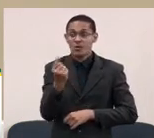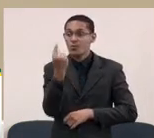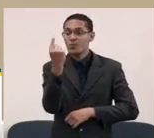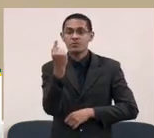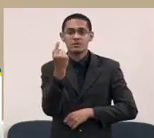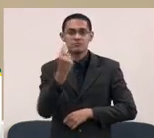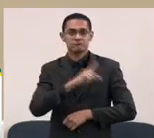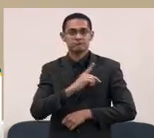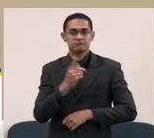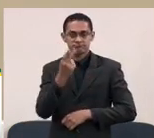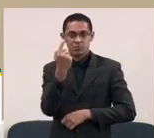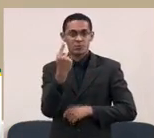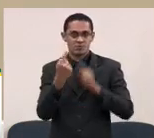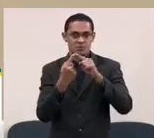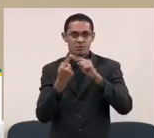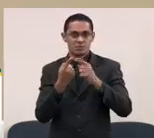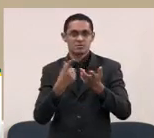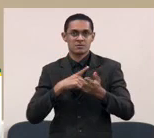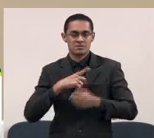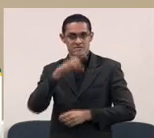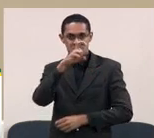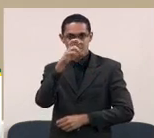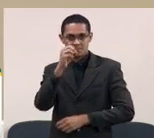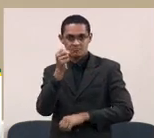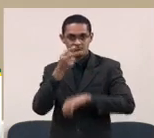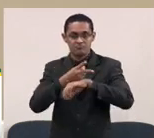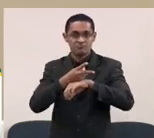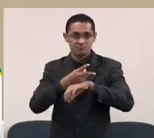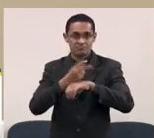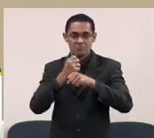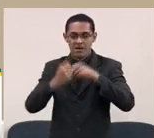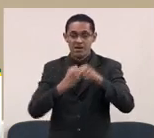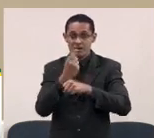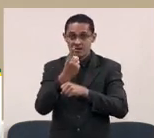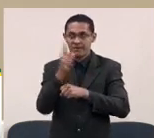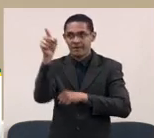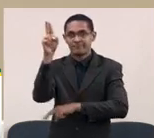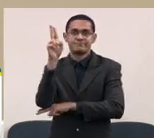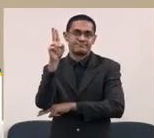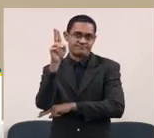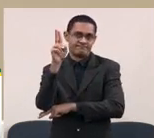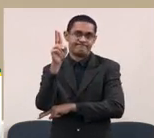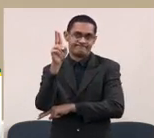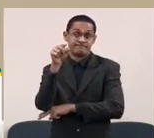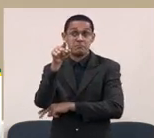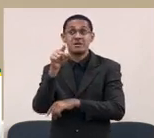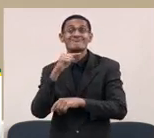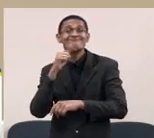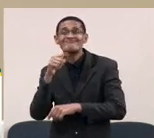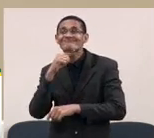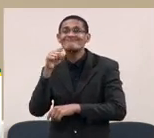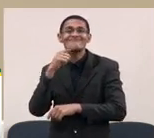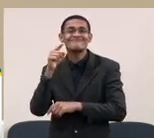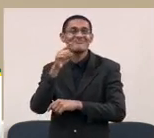hoje que nós temos direito, com 50 vagas anuais, é a Unifap, e não tem condições de abrigar toda a nossa